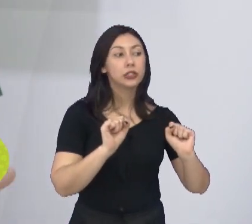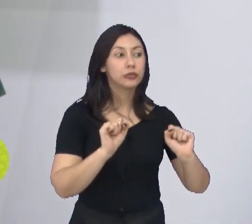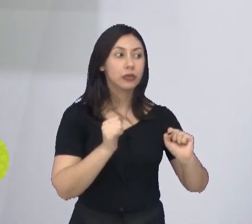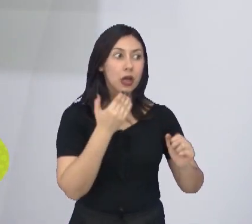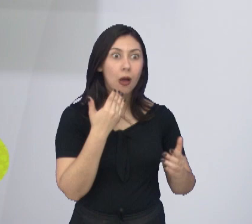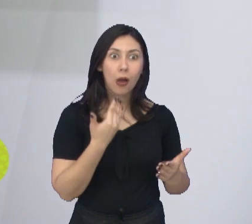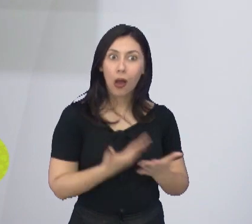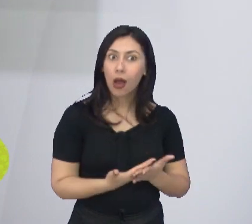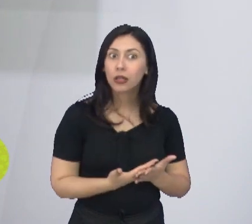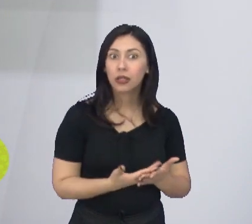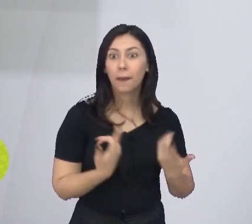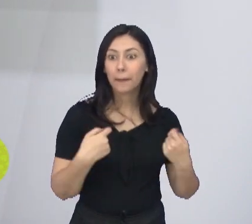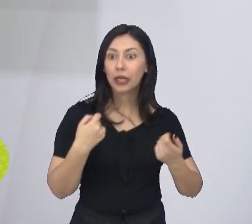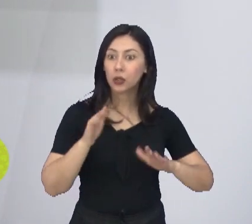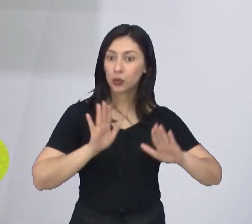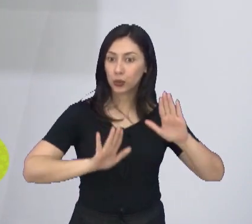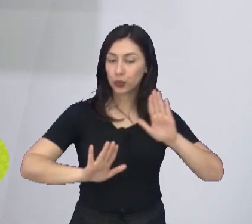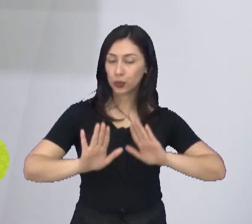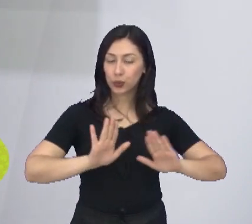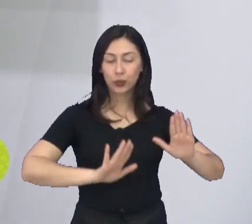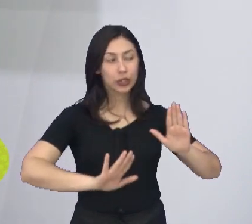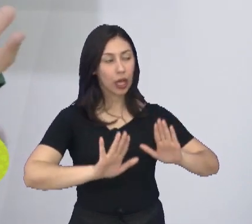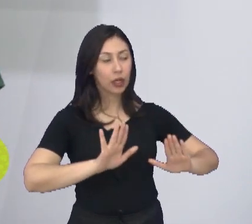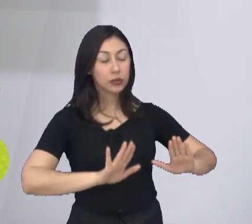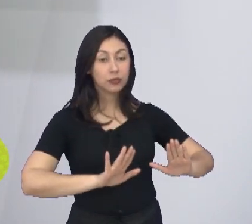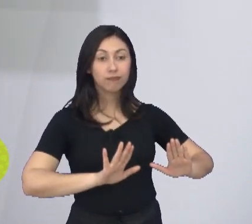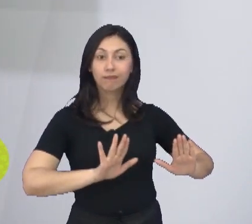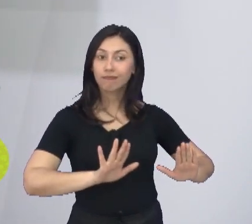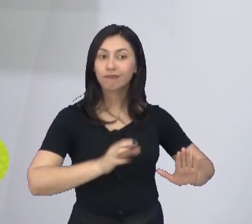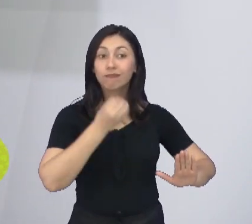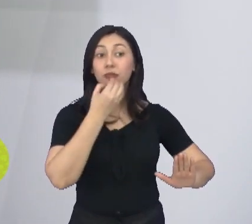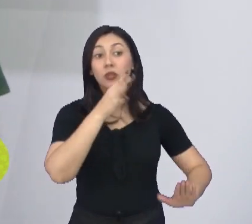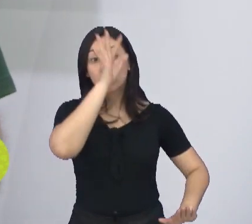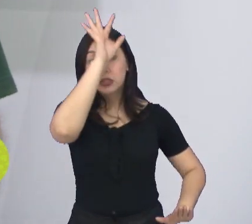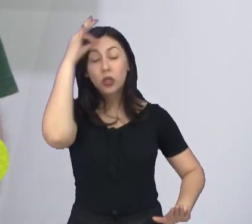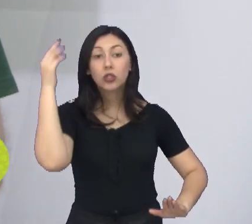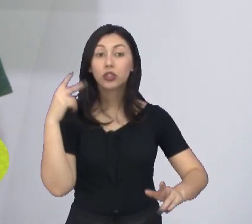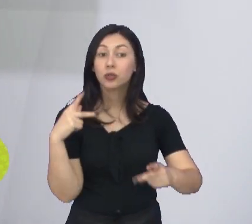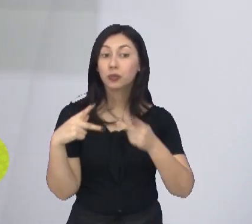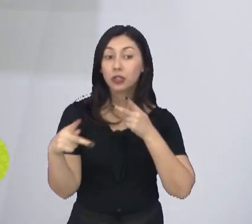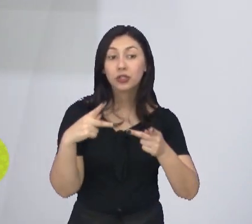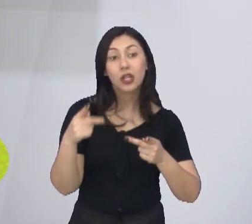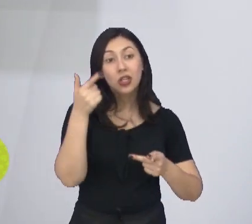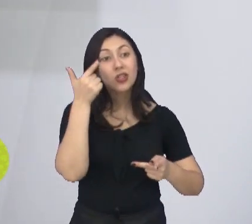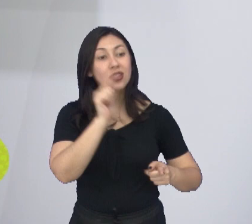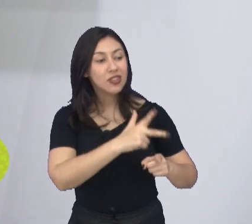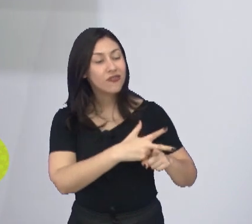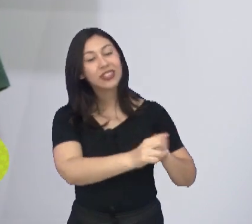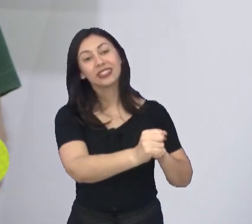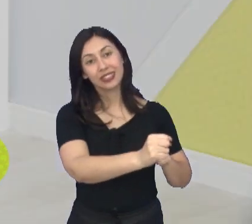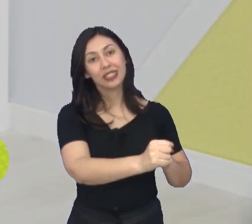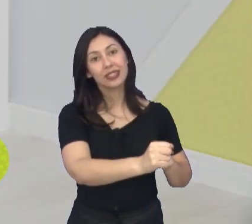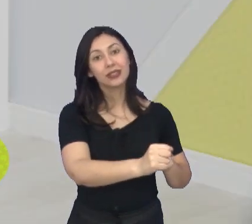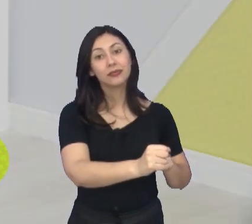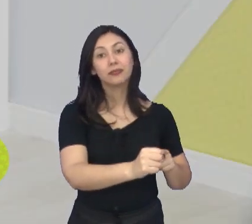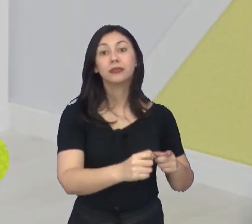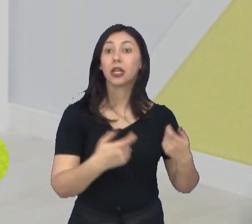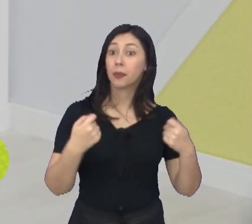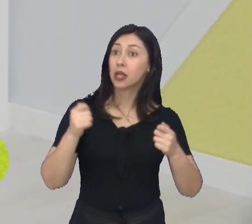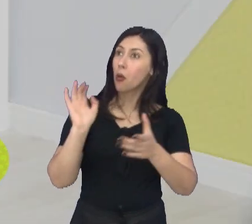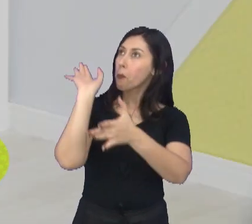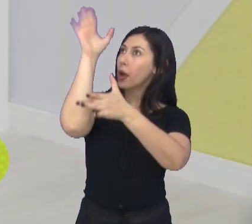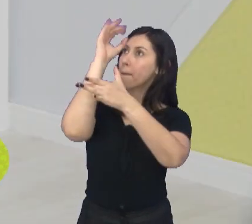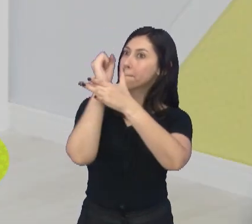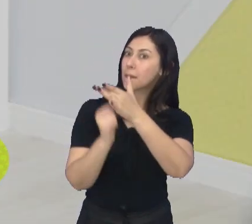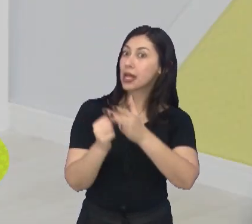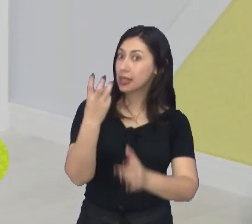na partida, então tem que tomar cuidado com ele. E sorte para o São José aí que consiga trazer essa vitória fora de casa. Marcar a bola de 3 do Chamel,